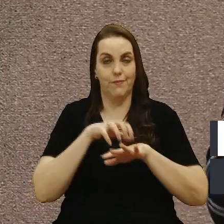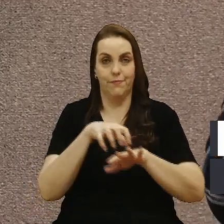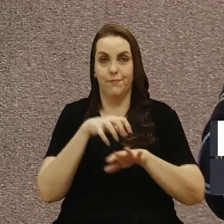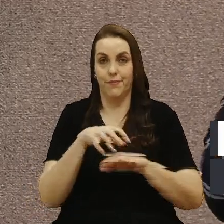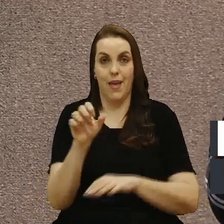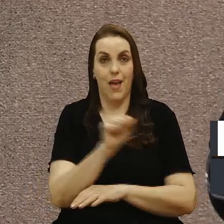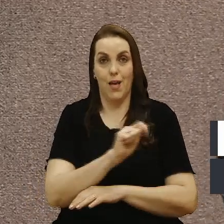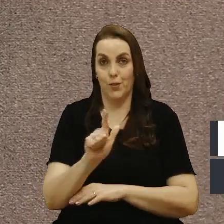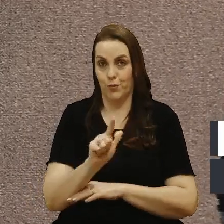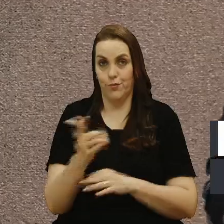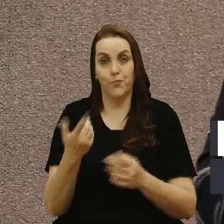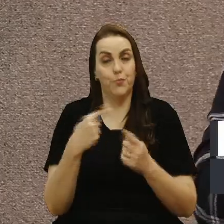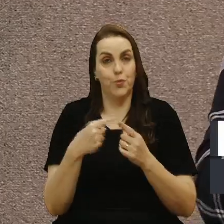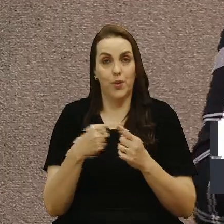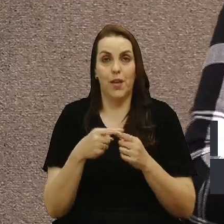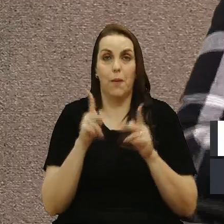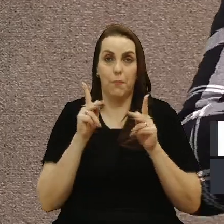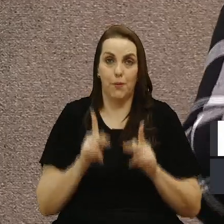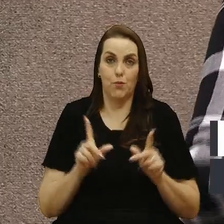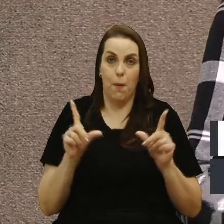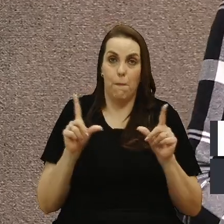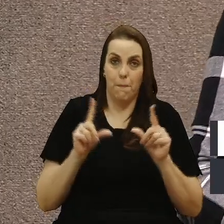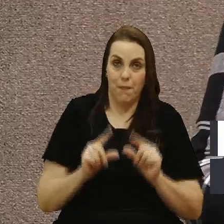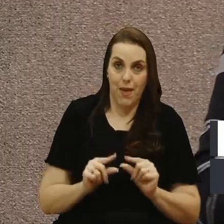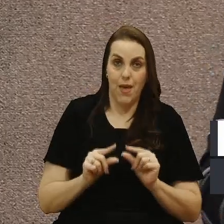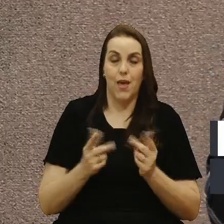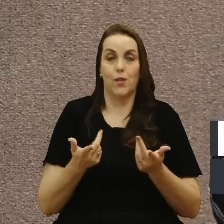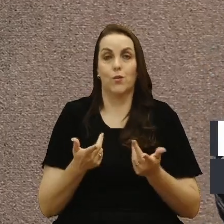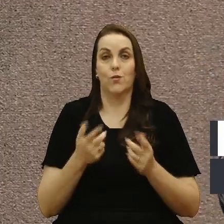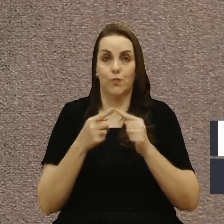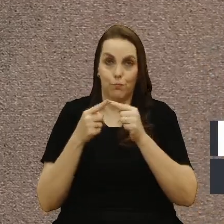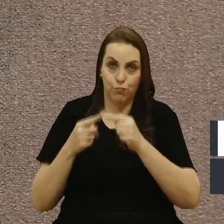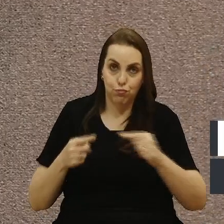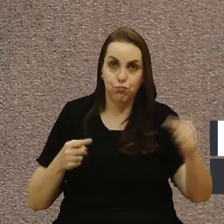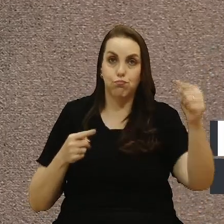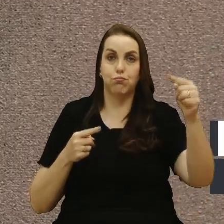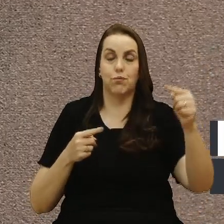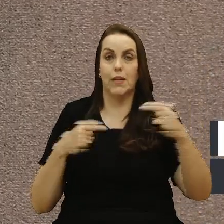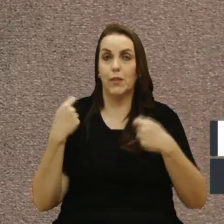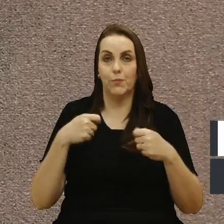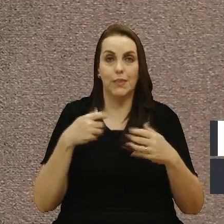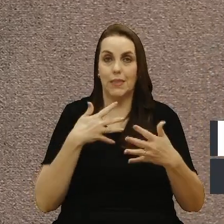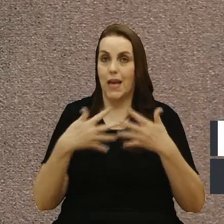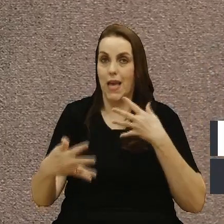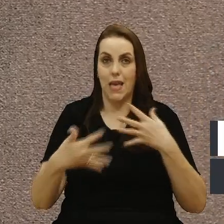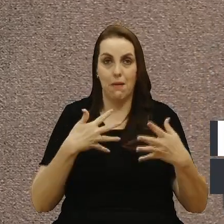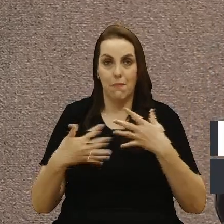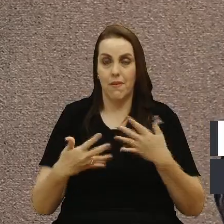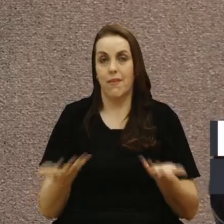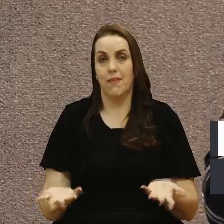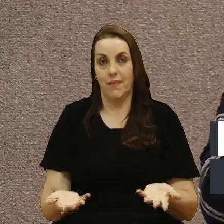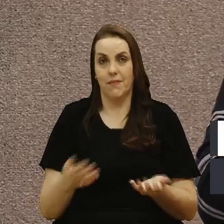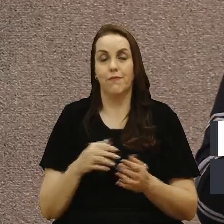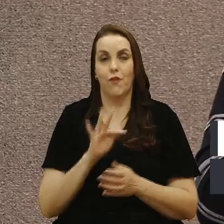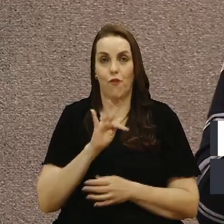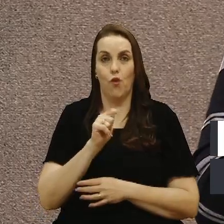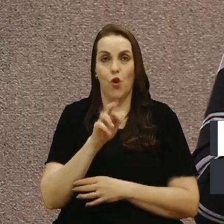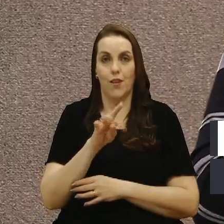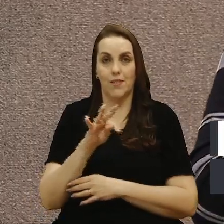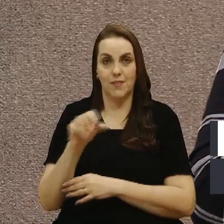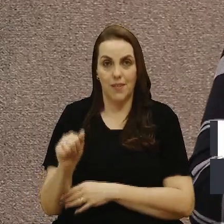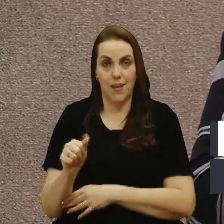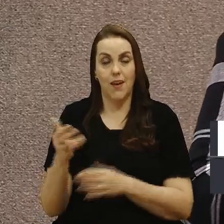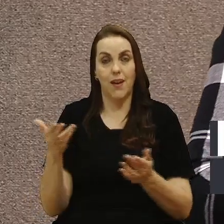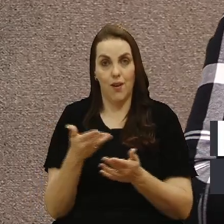dentro dele, por ser uma linha mais expressa, por não haver necessidade de se passar por uma EPI, como o caso da EPI Floresta, que era a situação que nós